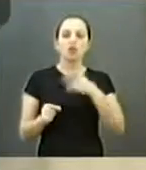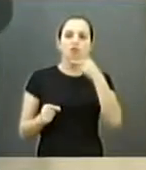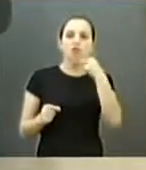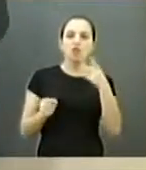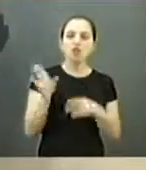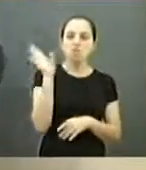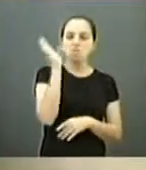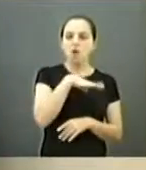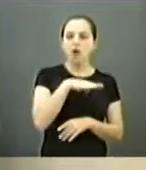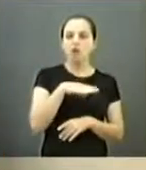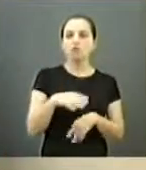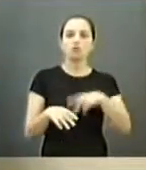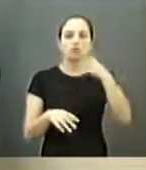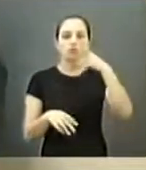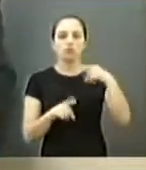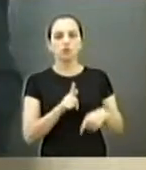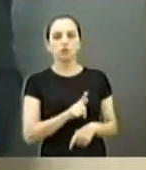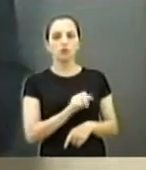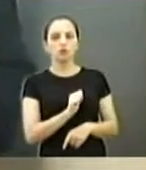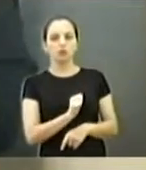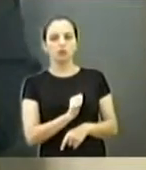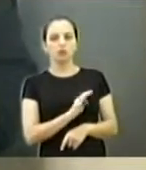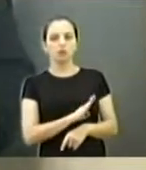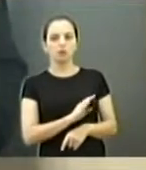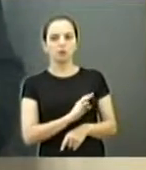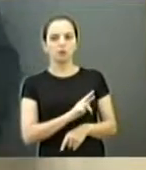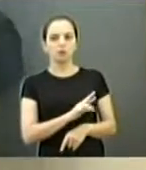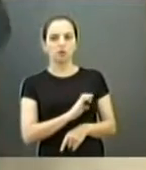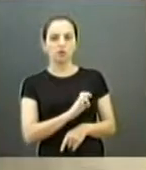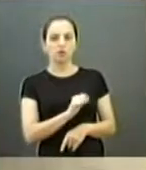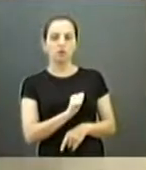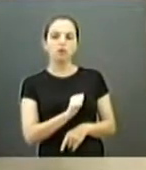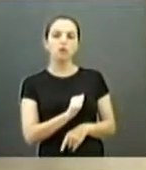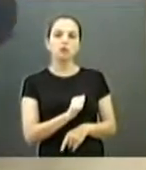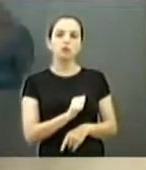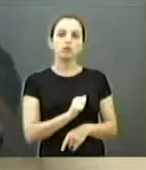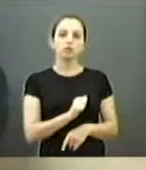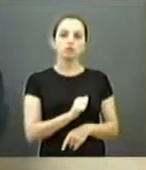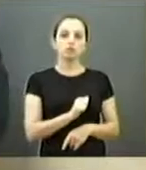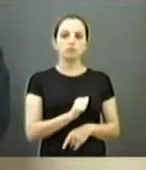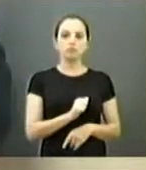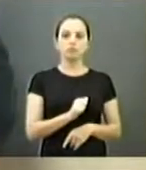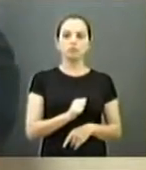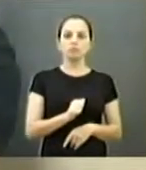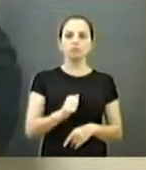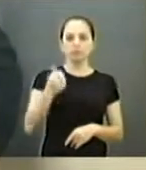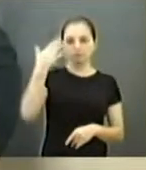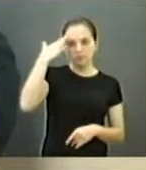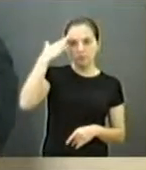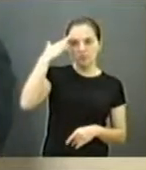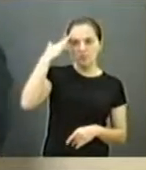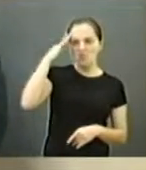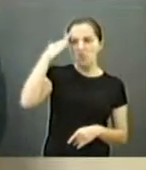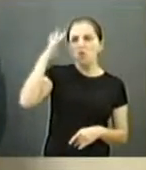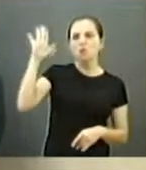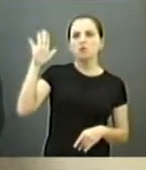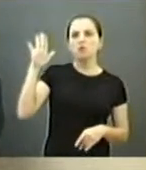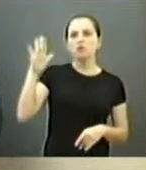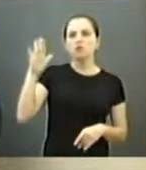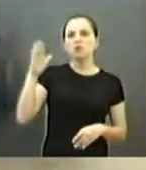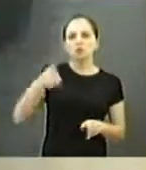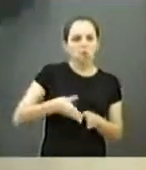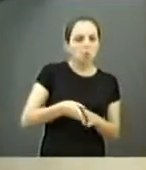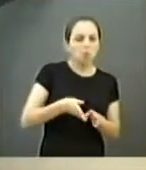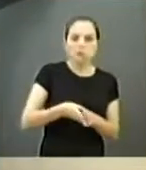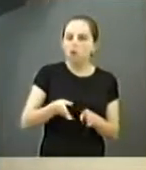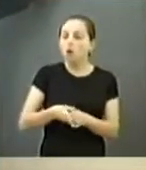vereadora Gabriela Palombo. E tem que aprender a fazer política. Não sei quem está orientando ela, porque é uma acima da outra.